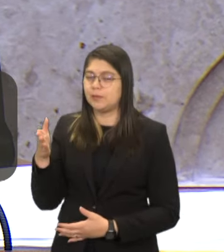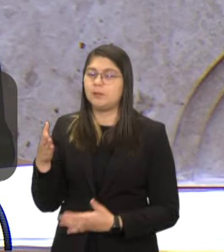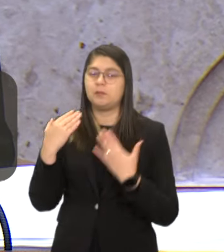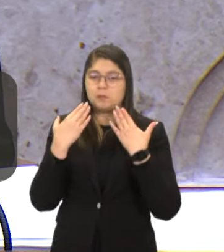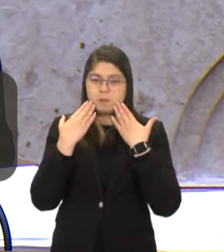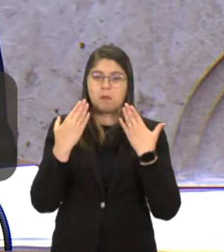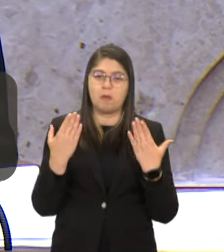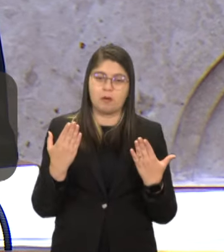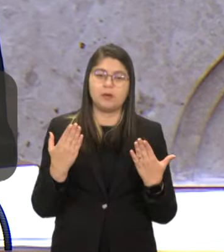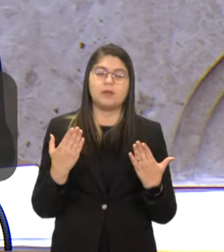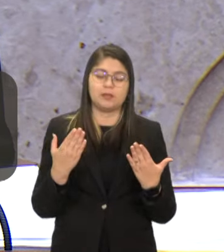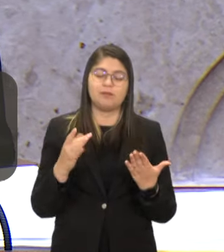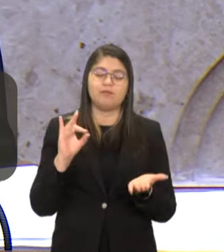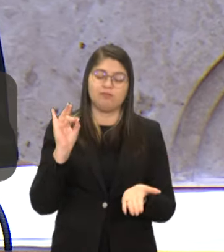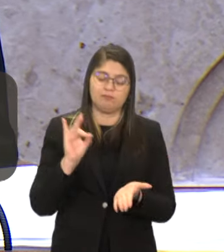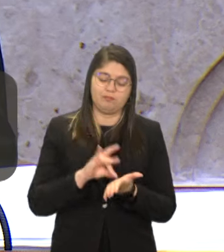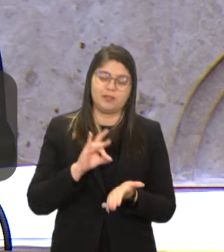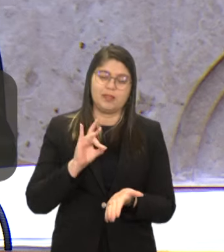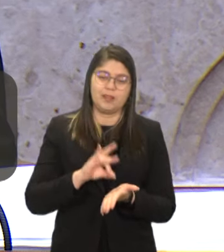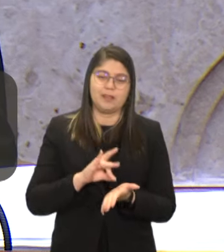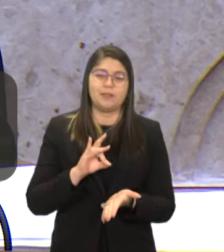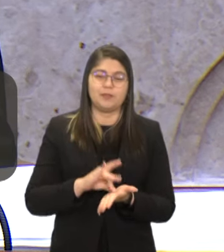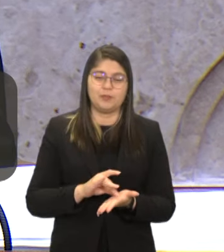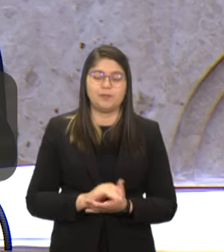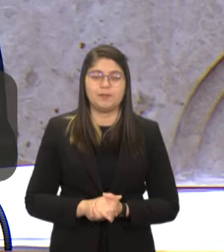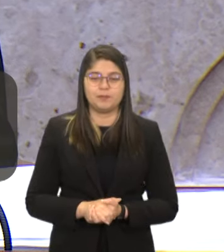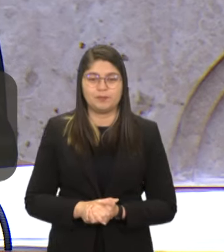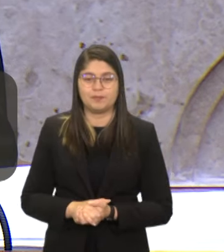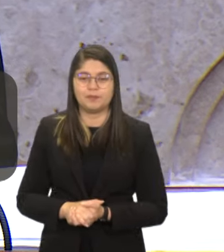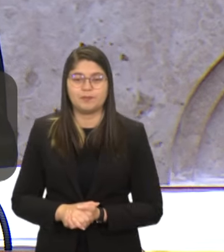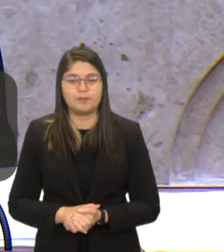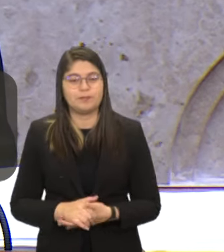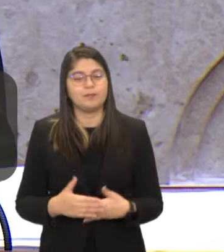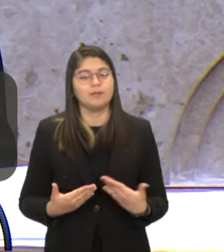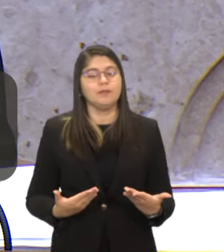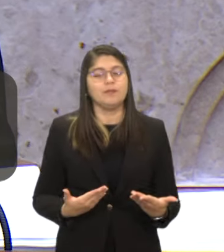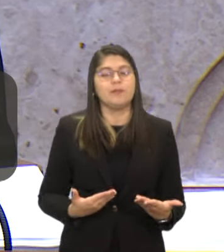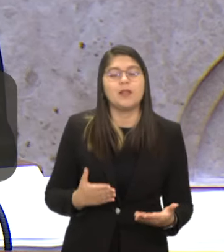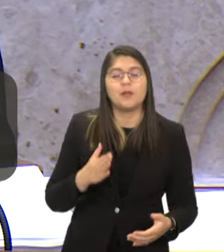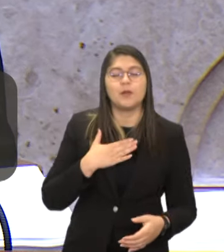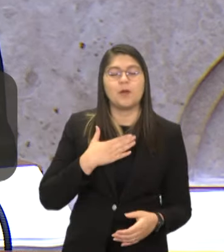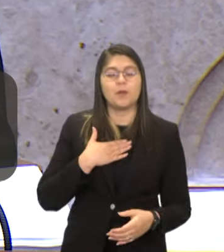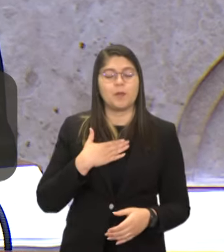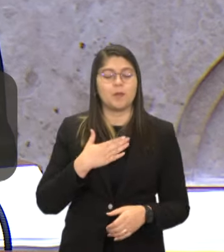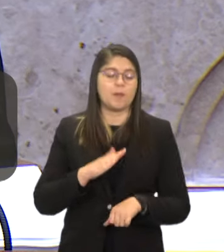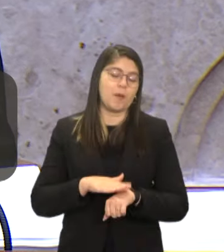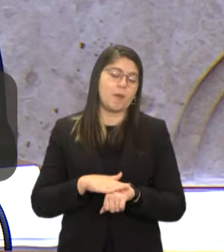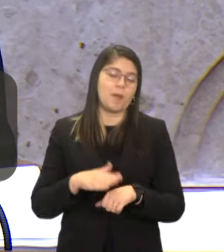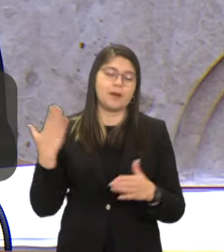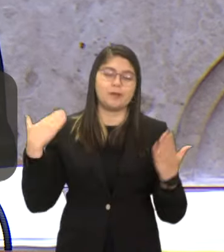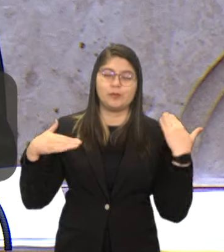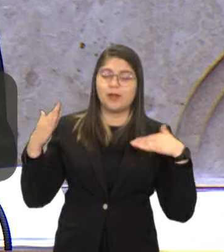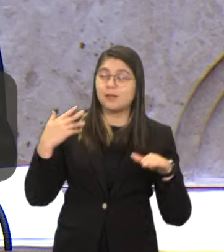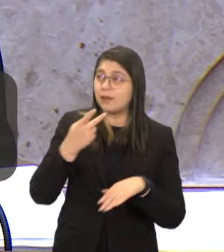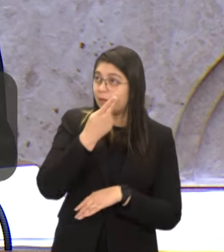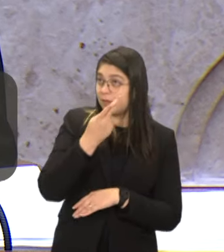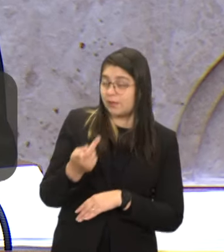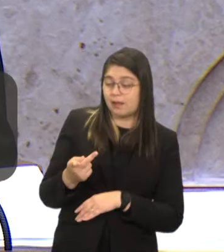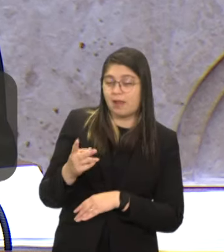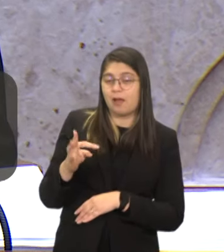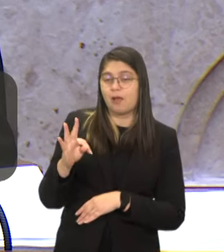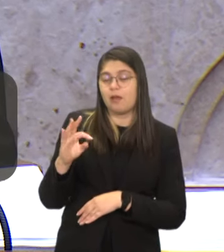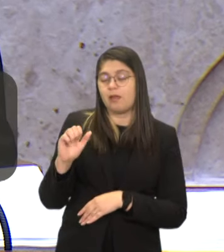ela se confirma. E num brevíssimo momento de lazer, eu tive chance de visitar o Taj Mahal, que é um dos monumentos